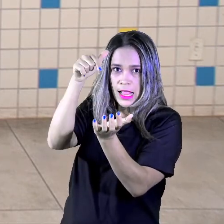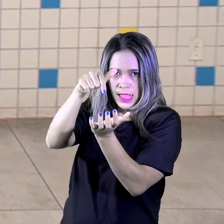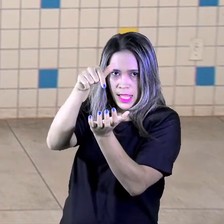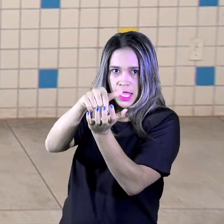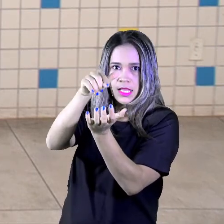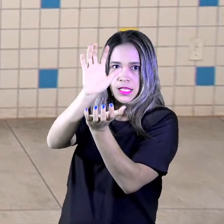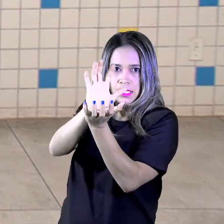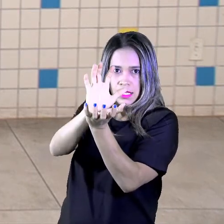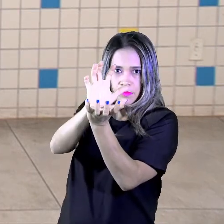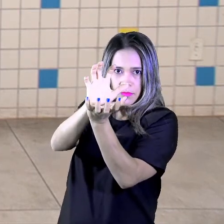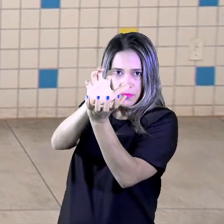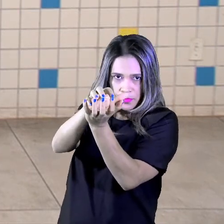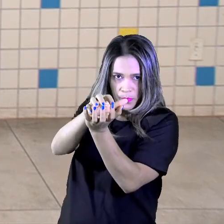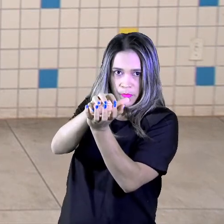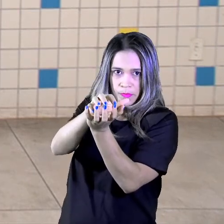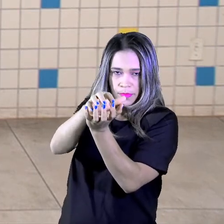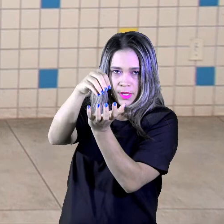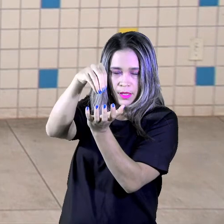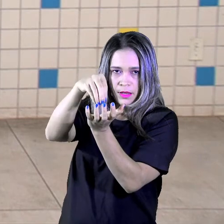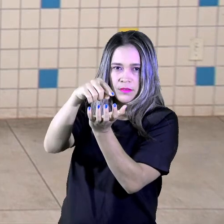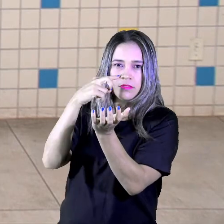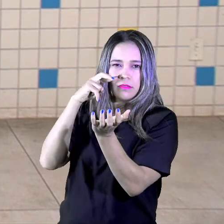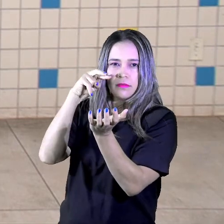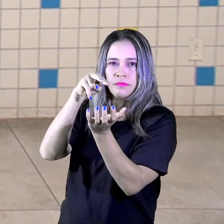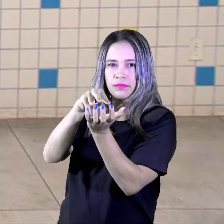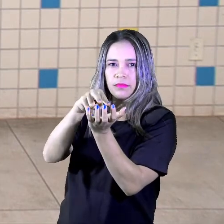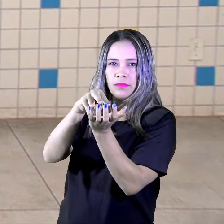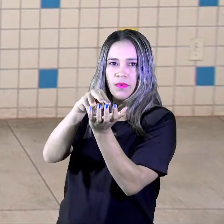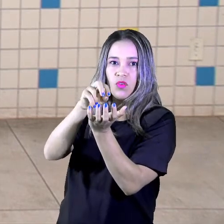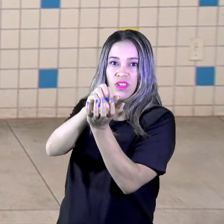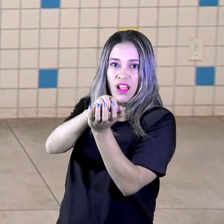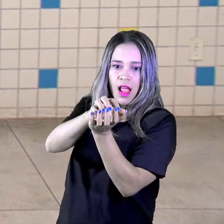boca do jacaré, você sempre vai ver que quando ela ficar